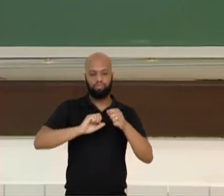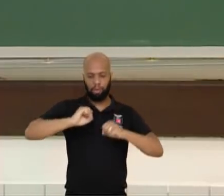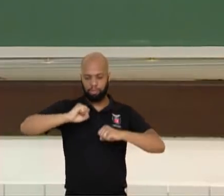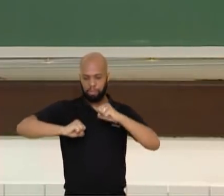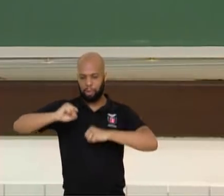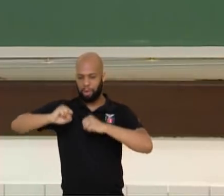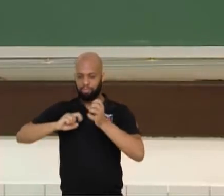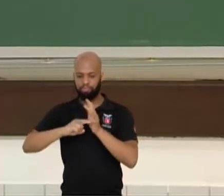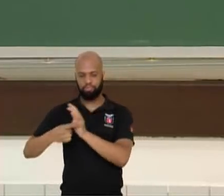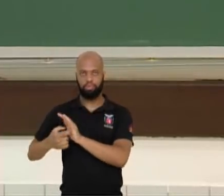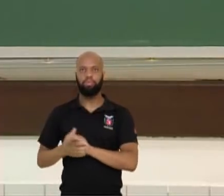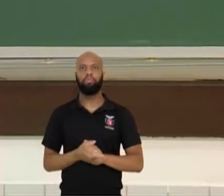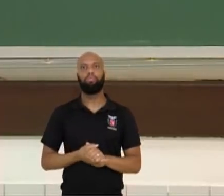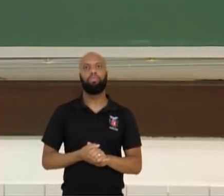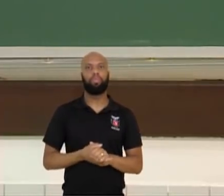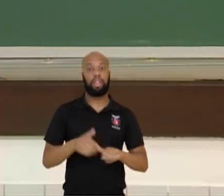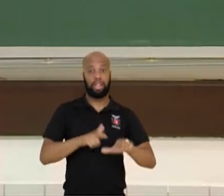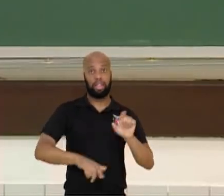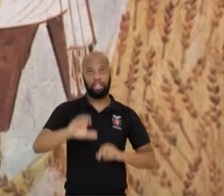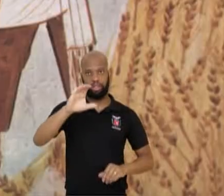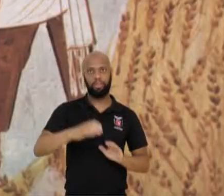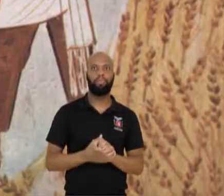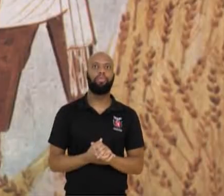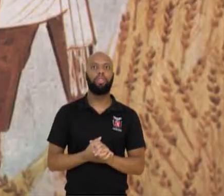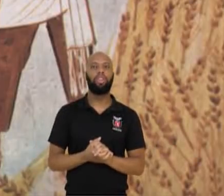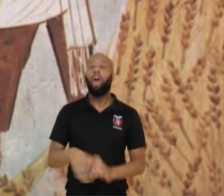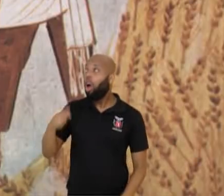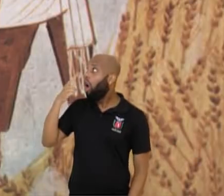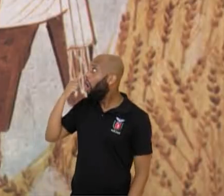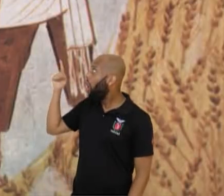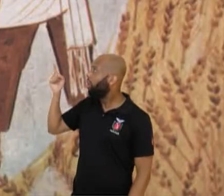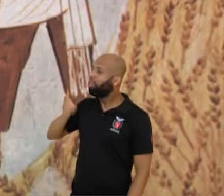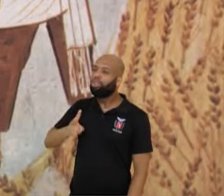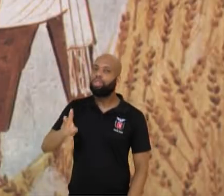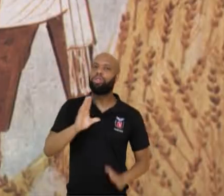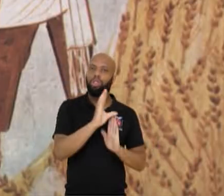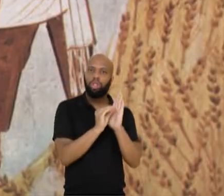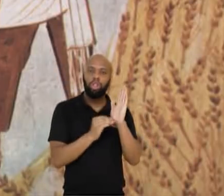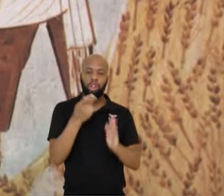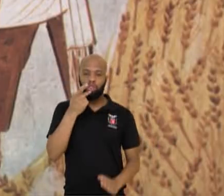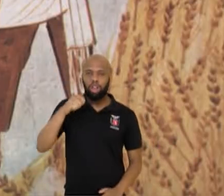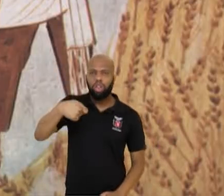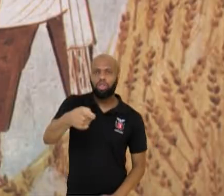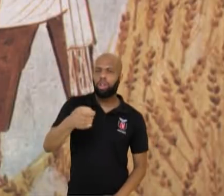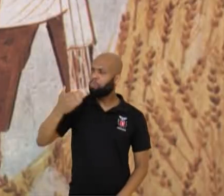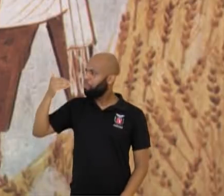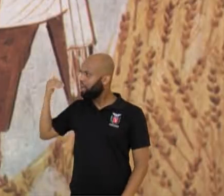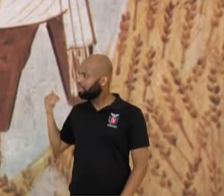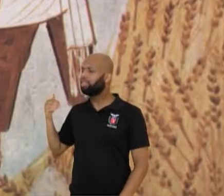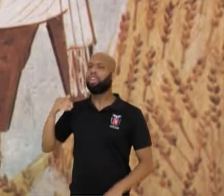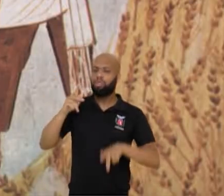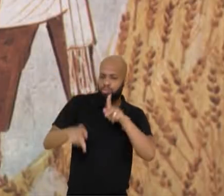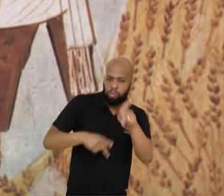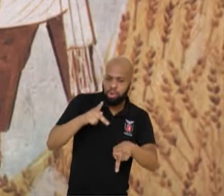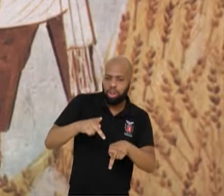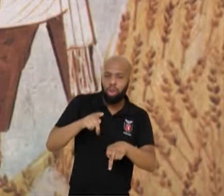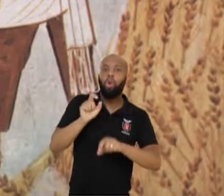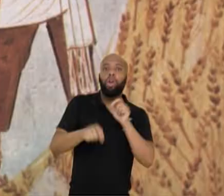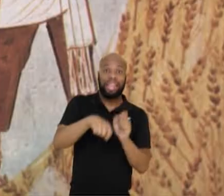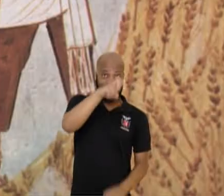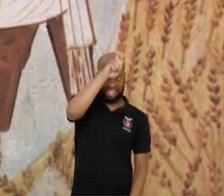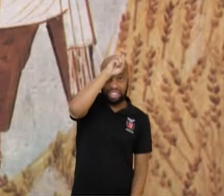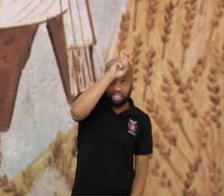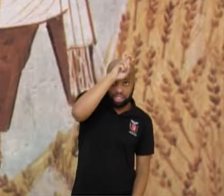Continuando o conteúdo aqui agora. Está falando que as antigas civilizações, e quando a gente fala de antigas civilizações, a gente está focando na egípcia, na romana